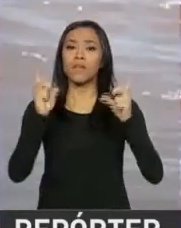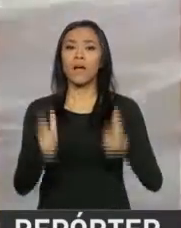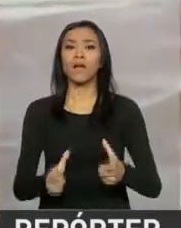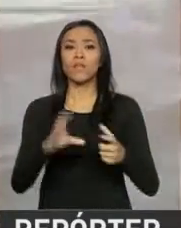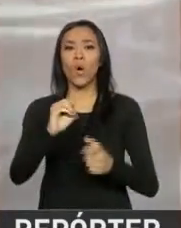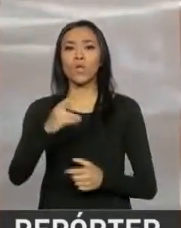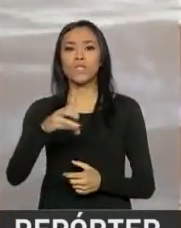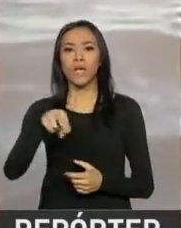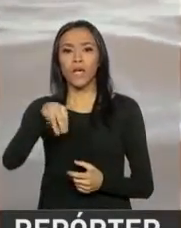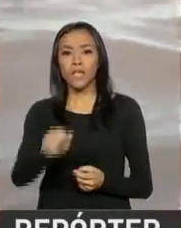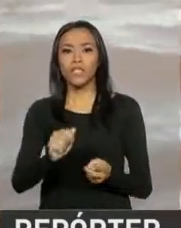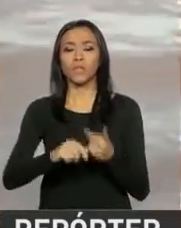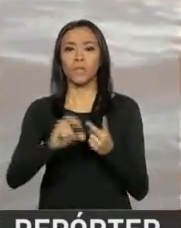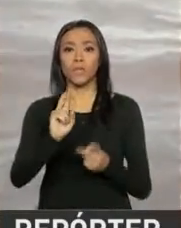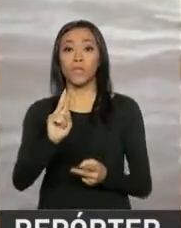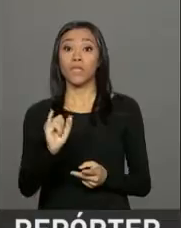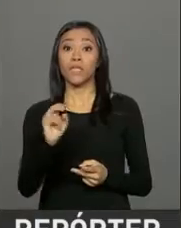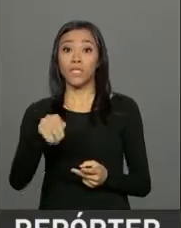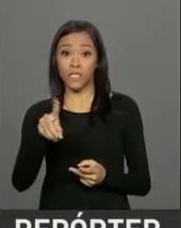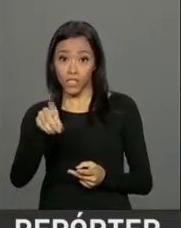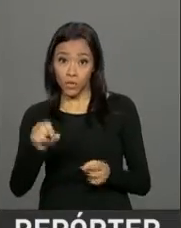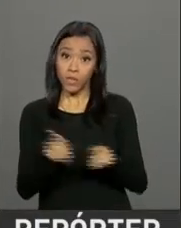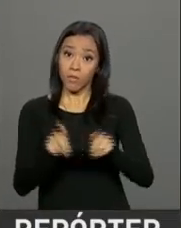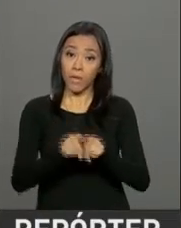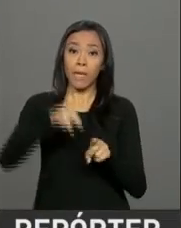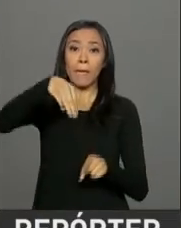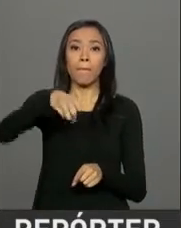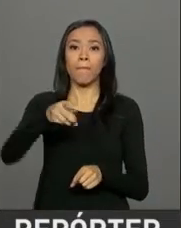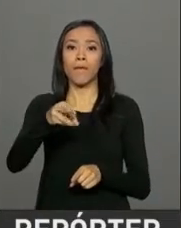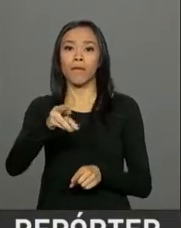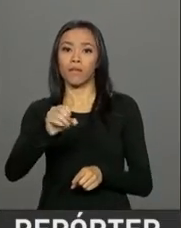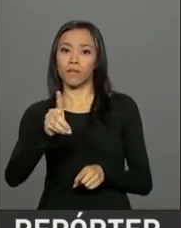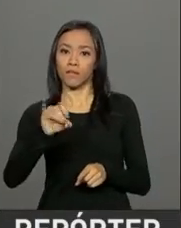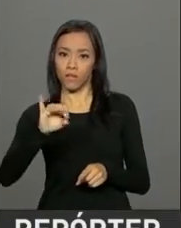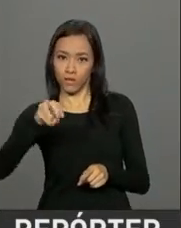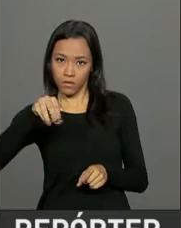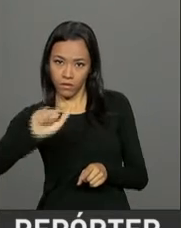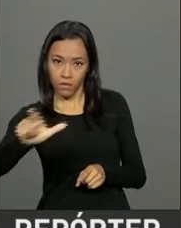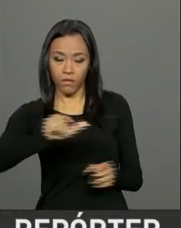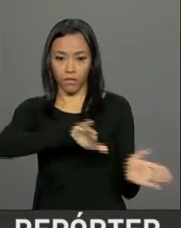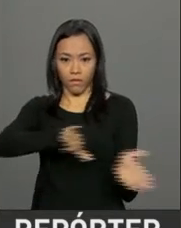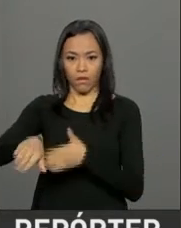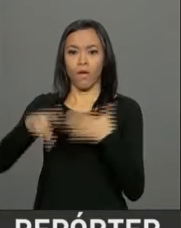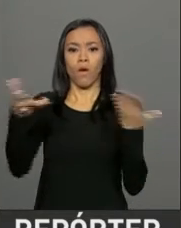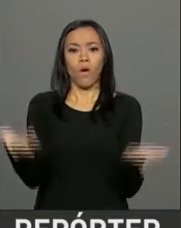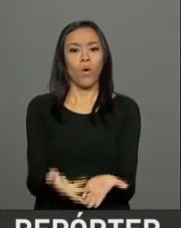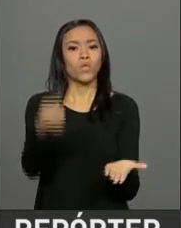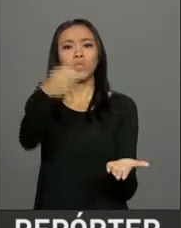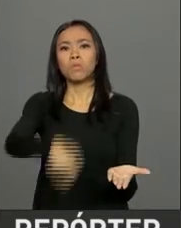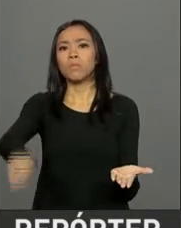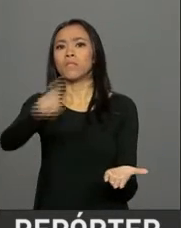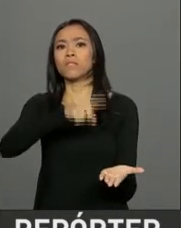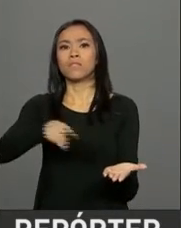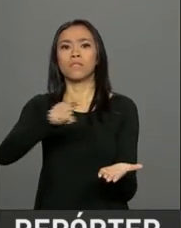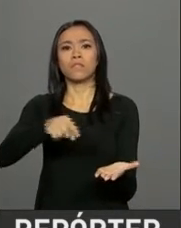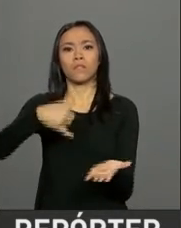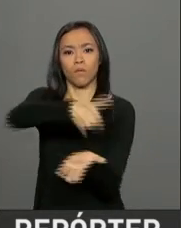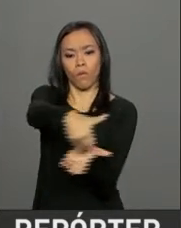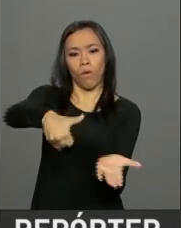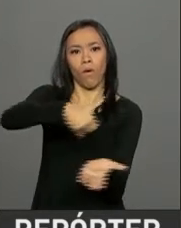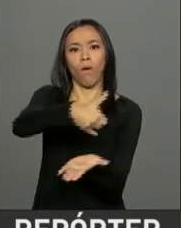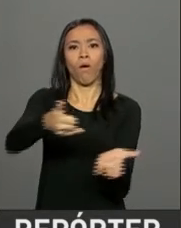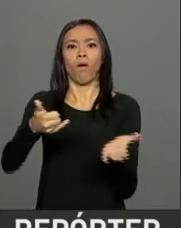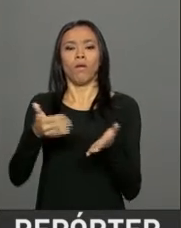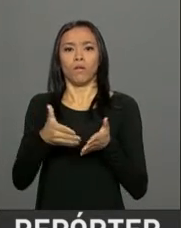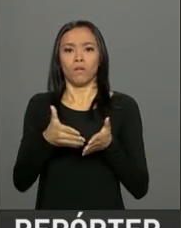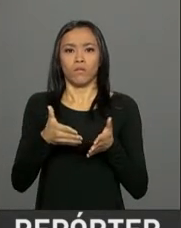Oceano Índico e Meridional. Hoje, não precisamos mais do óleo ou da carne das baleias.